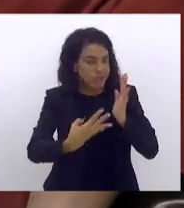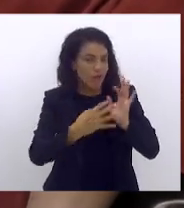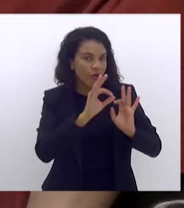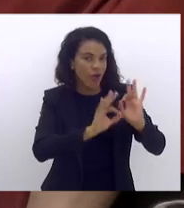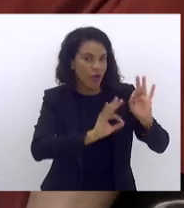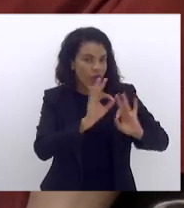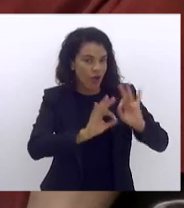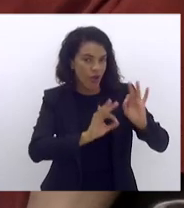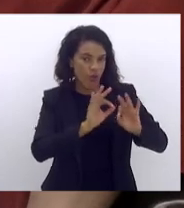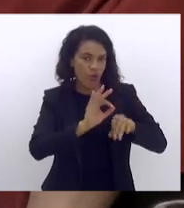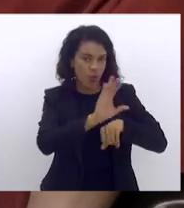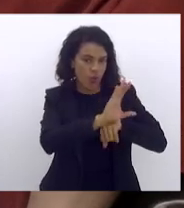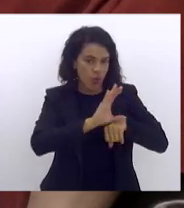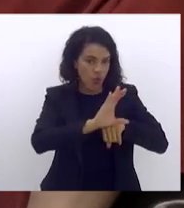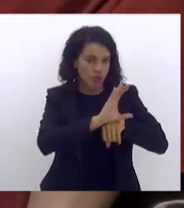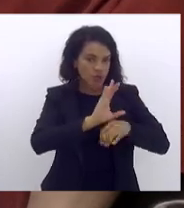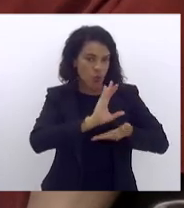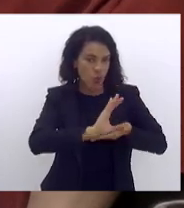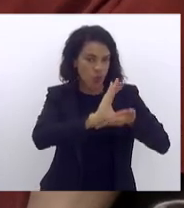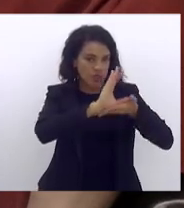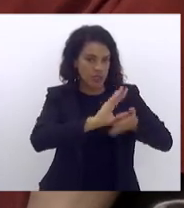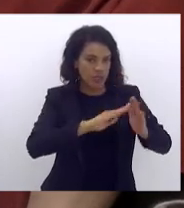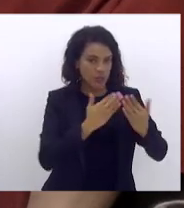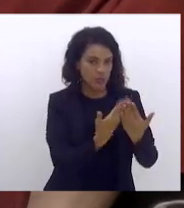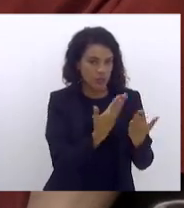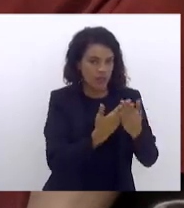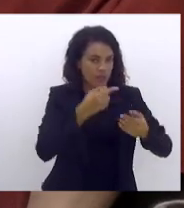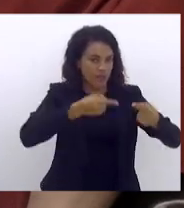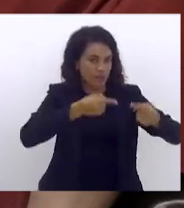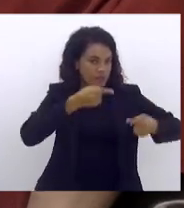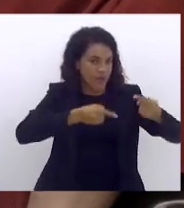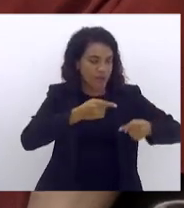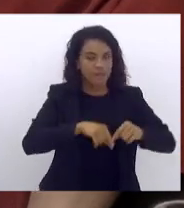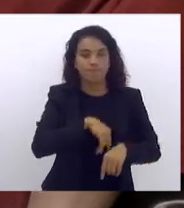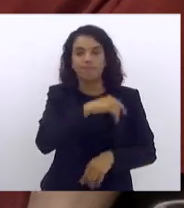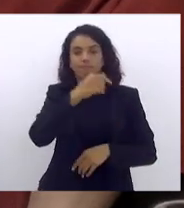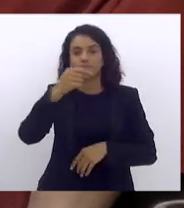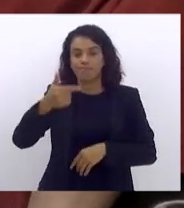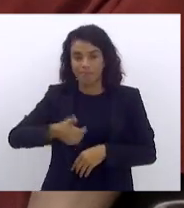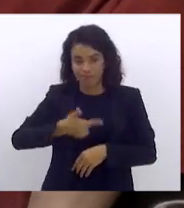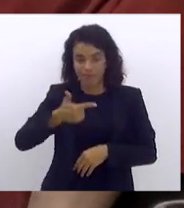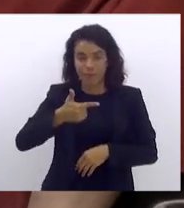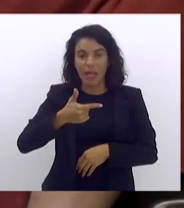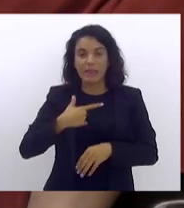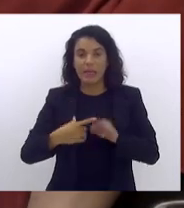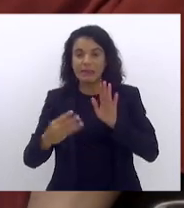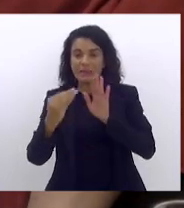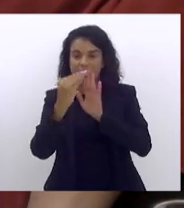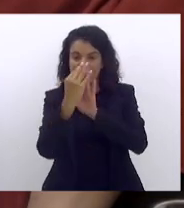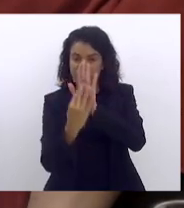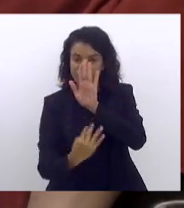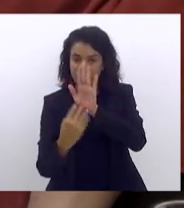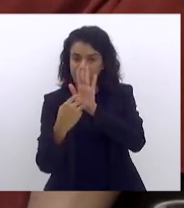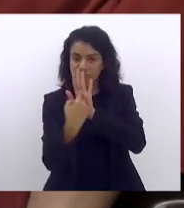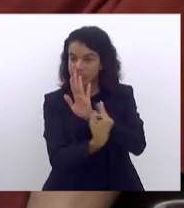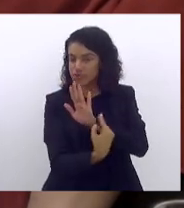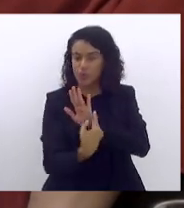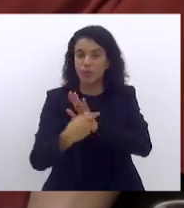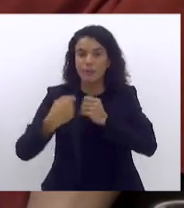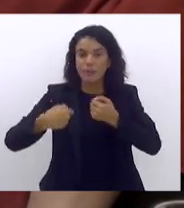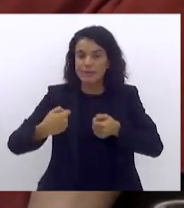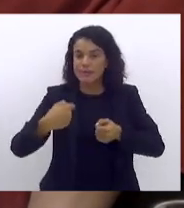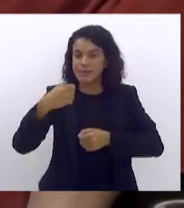pelo o conselho escolar, foi debatido, ele está dentro do escopo do que é discutido